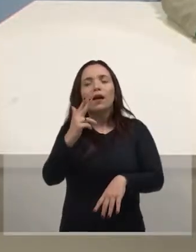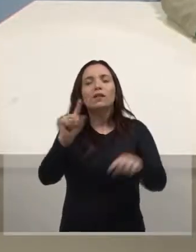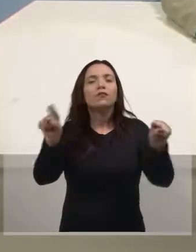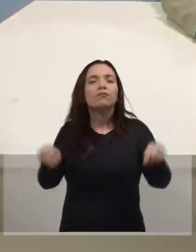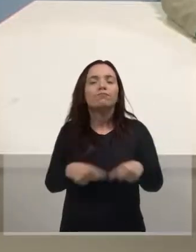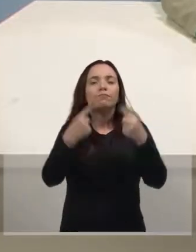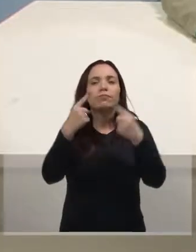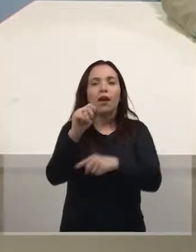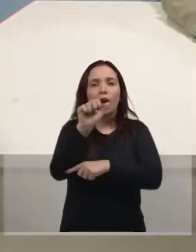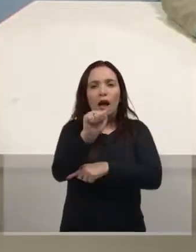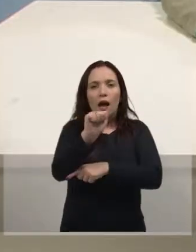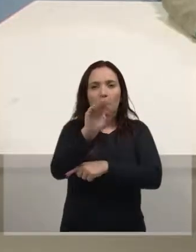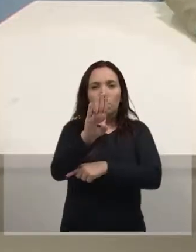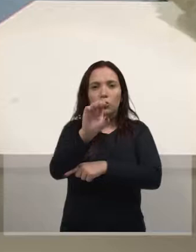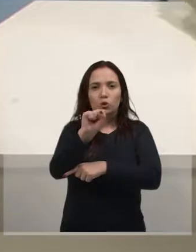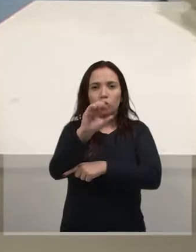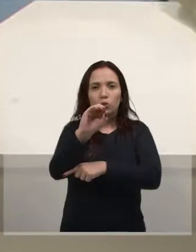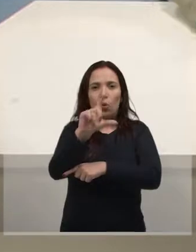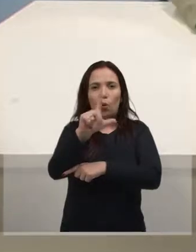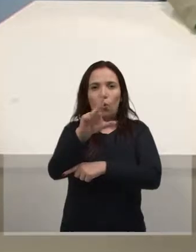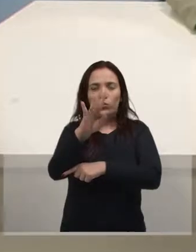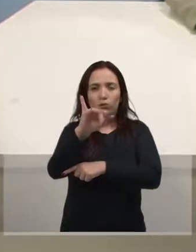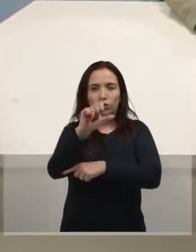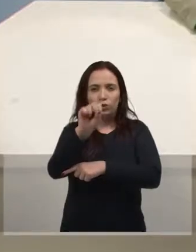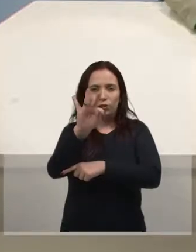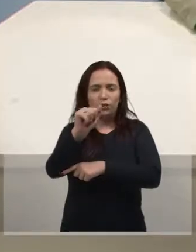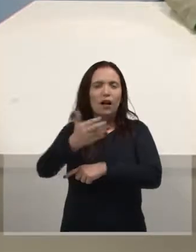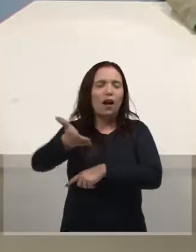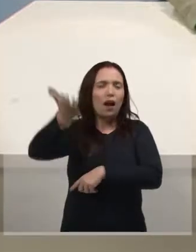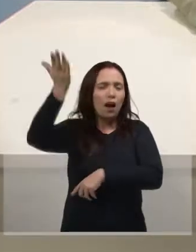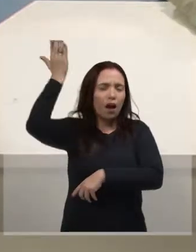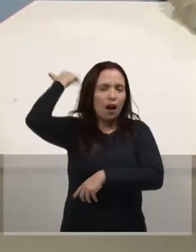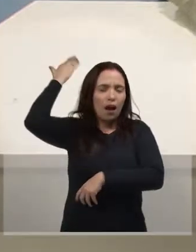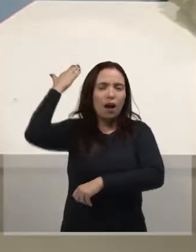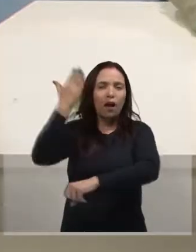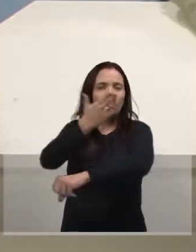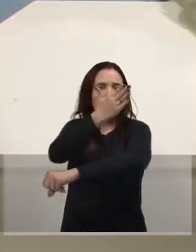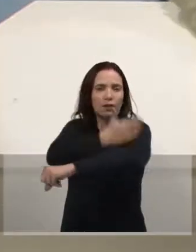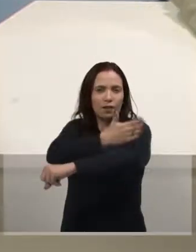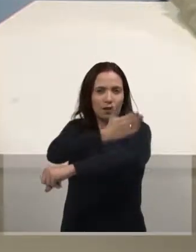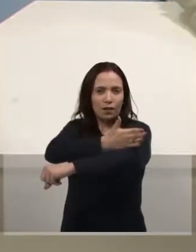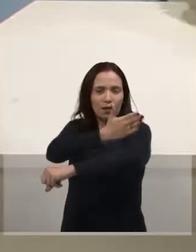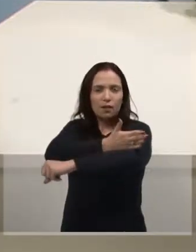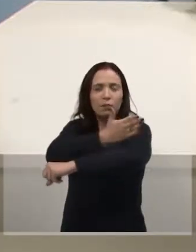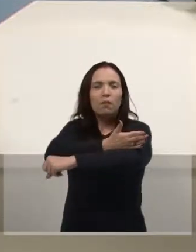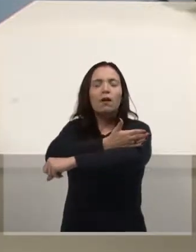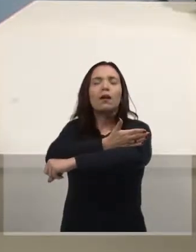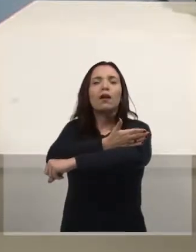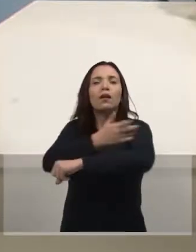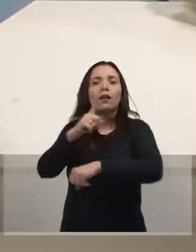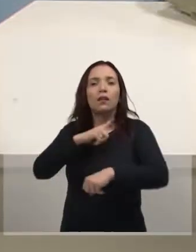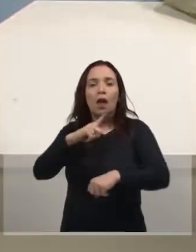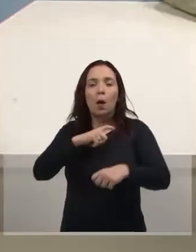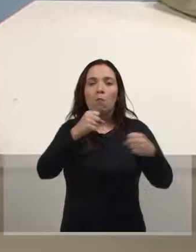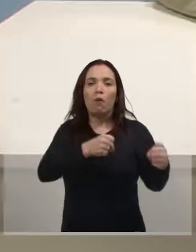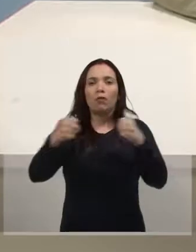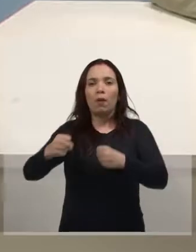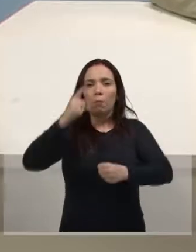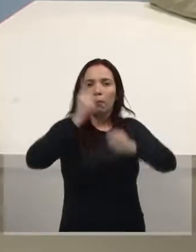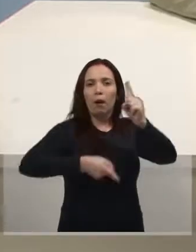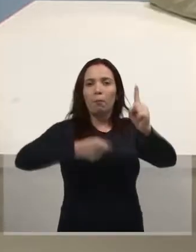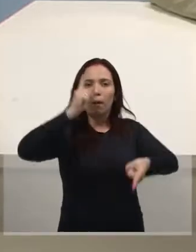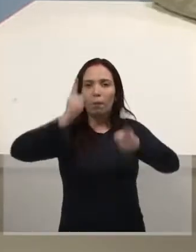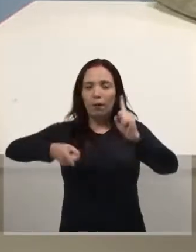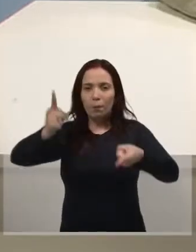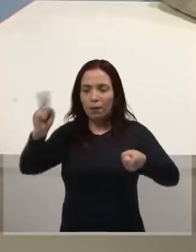da Idade Média, que concentravam ali né, a força, o poder, a decisão. Porém, como